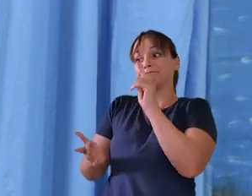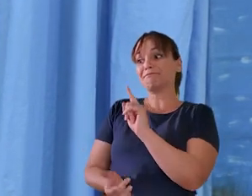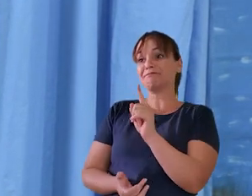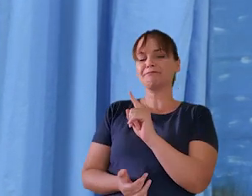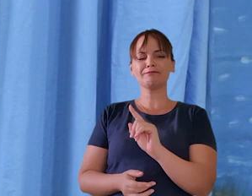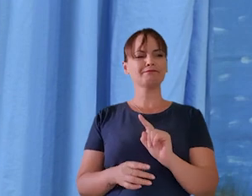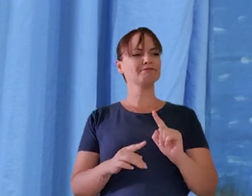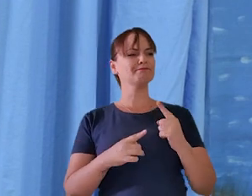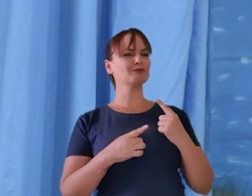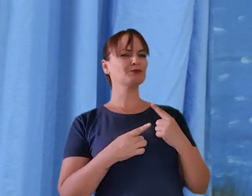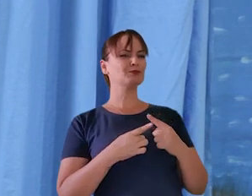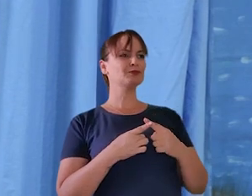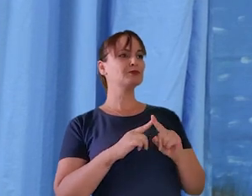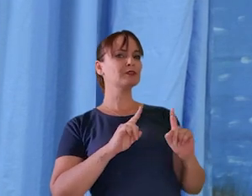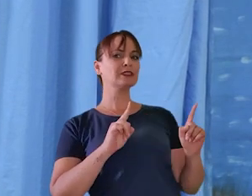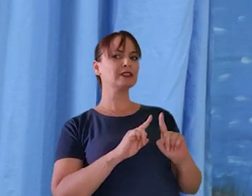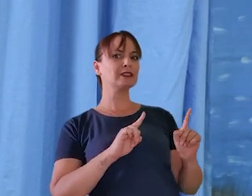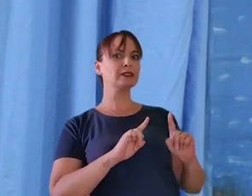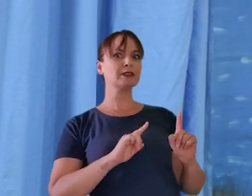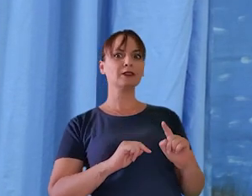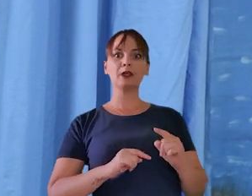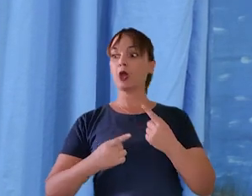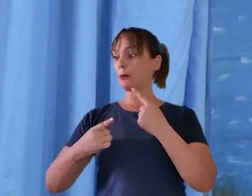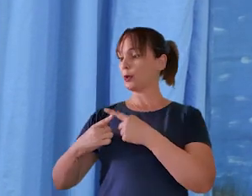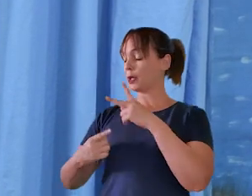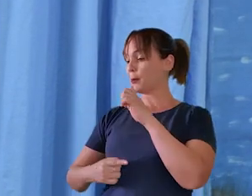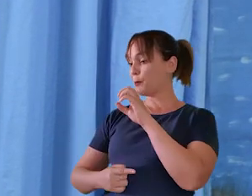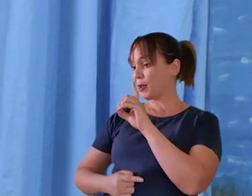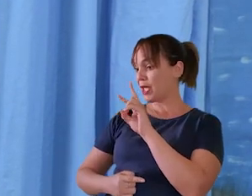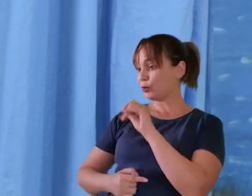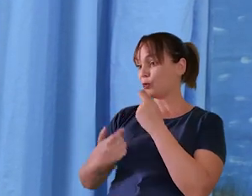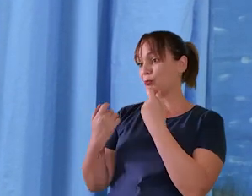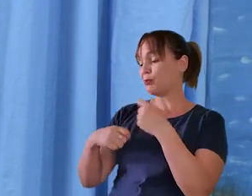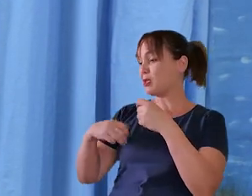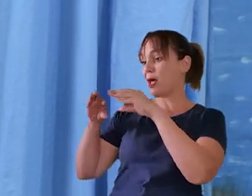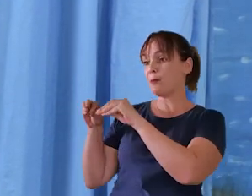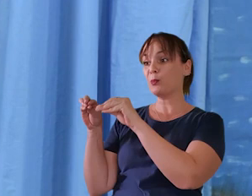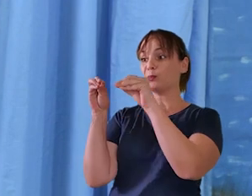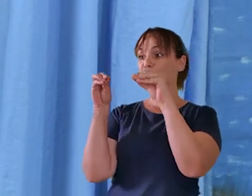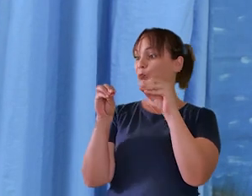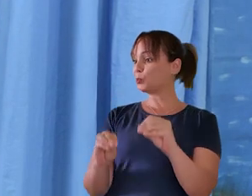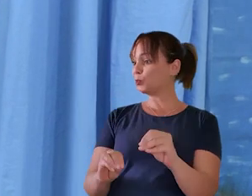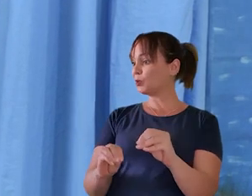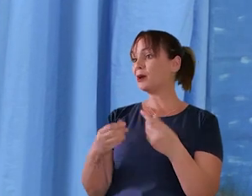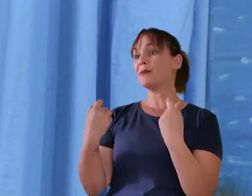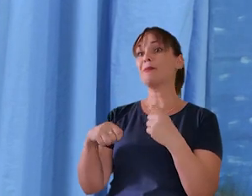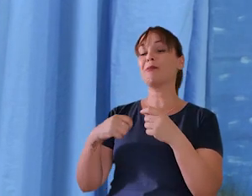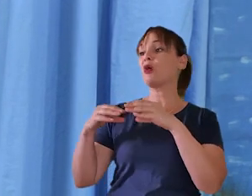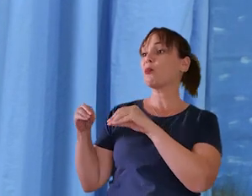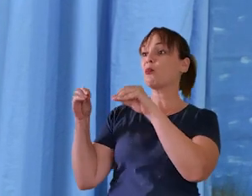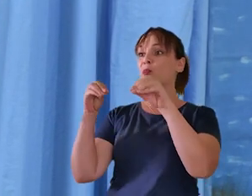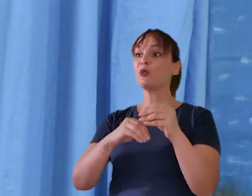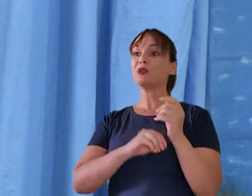que não? Porque o Pedro teve que ir embora daqui. Teve que pescar